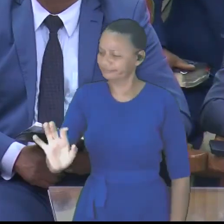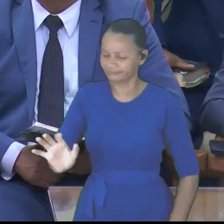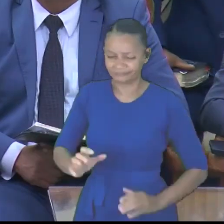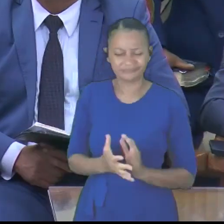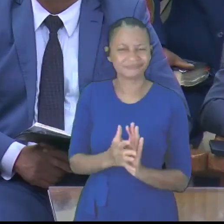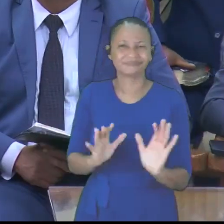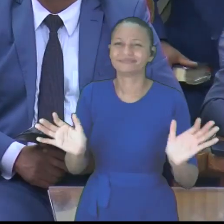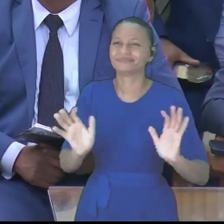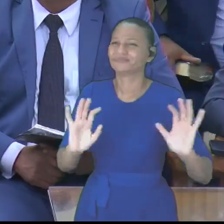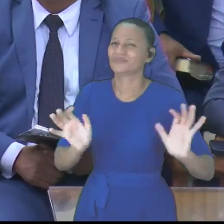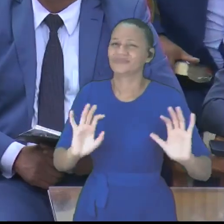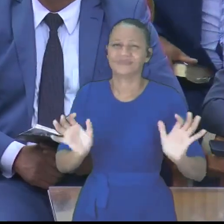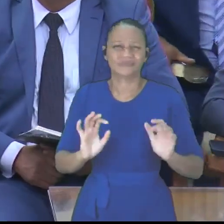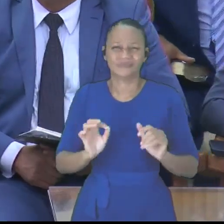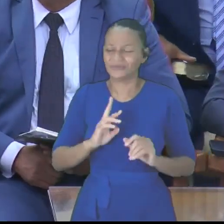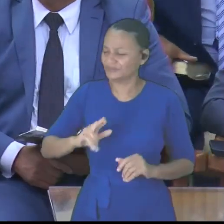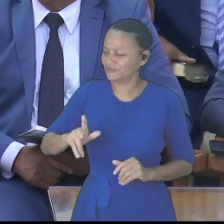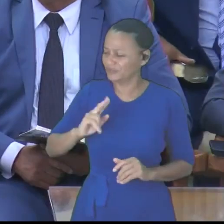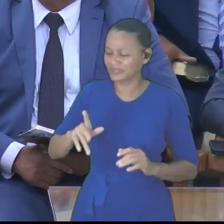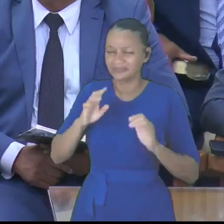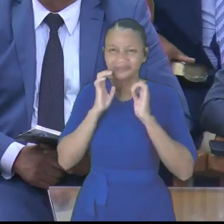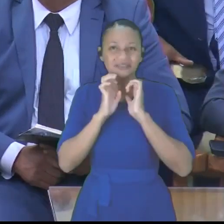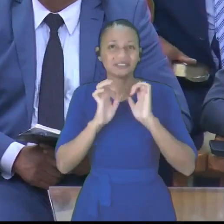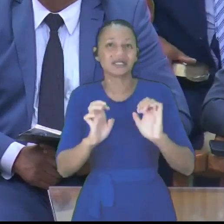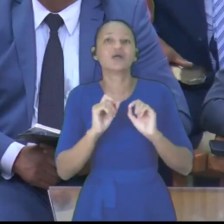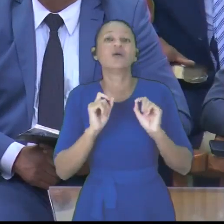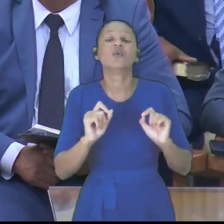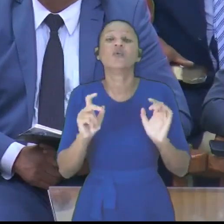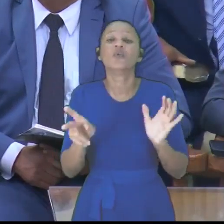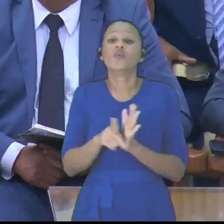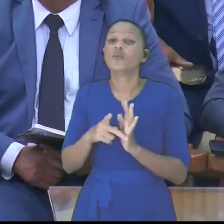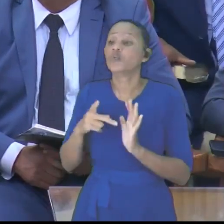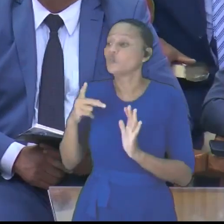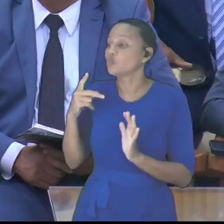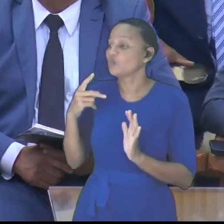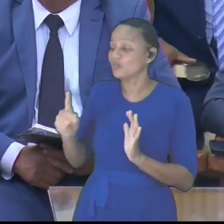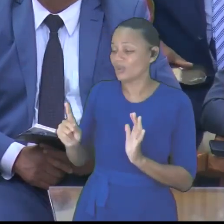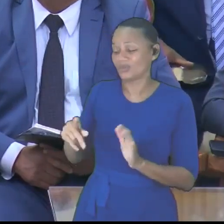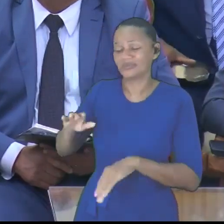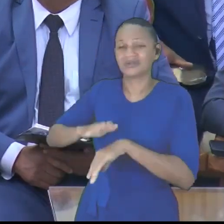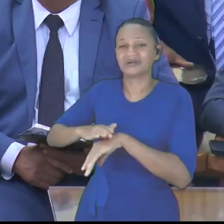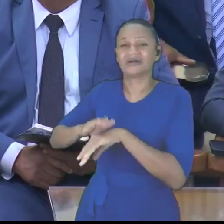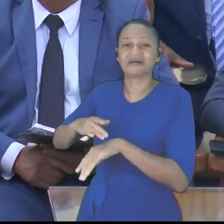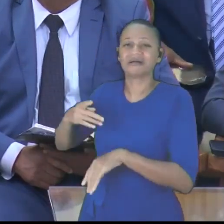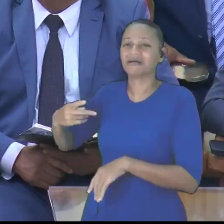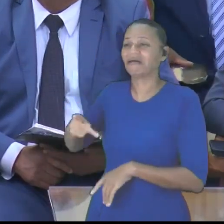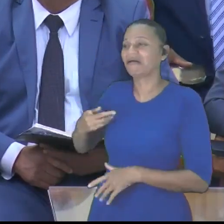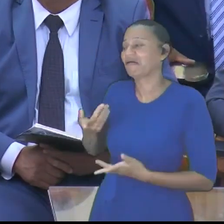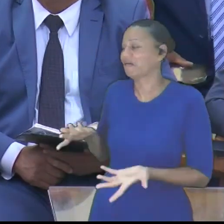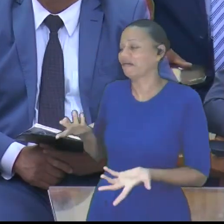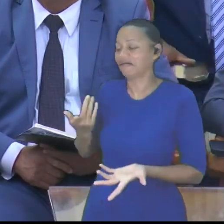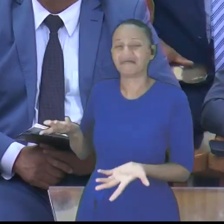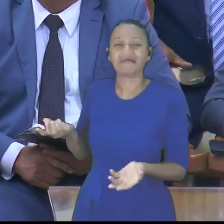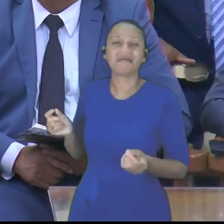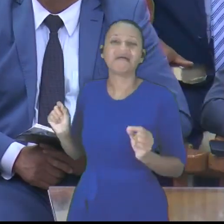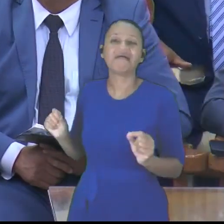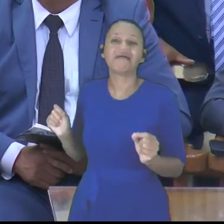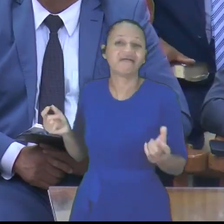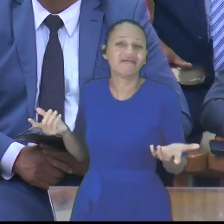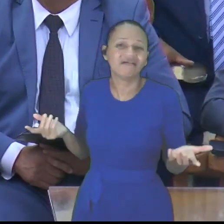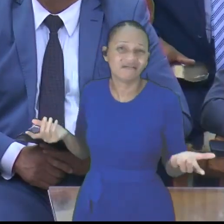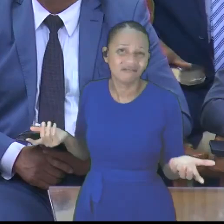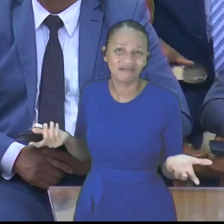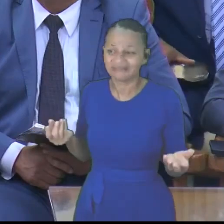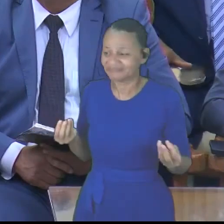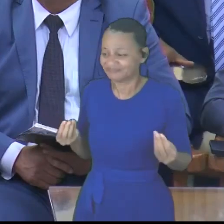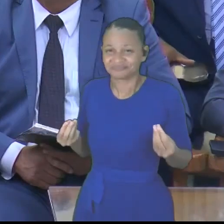evangelho não é evangelho. Isso é estradirice. Isso é... A gente